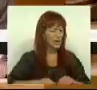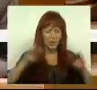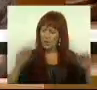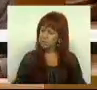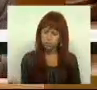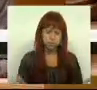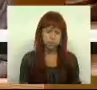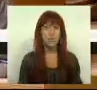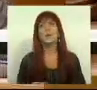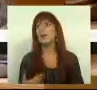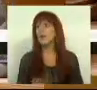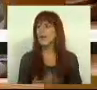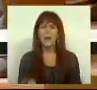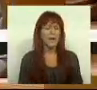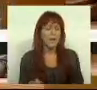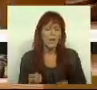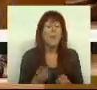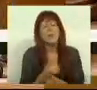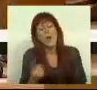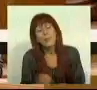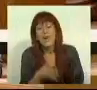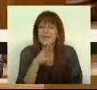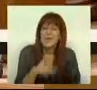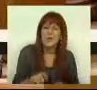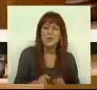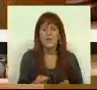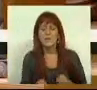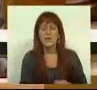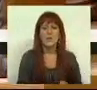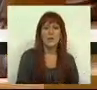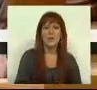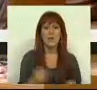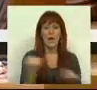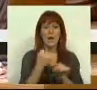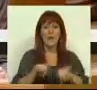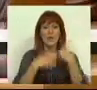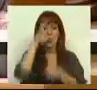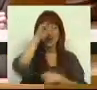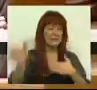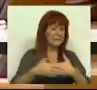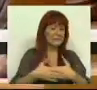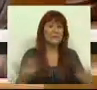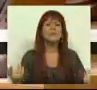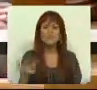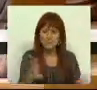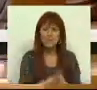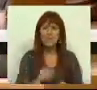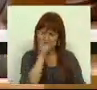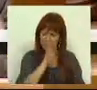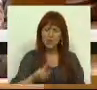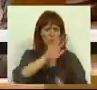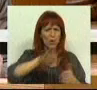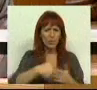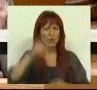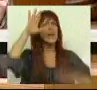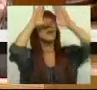alívios, de modo a ir justificando e concretizando a dilapidação das funções sociais do Estado. Na verdade, para implementar o